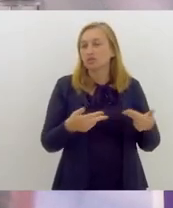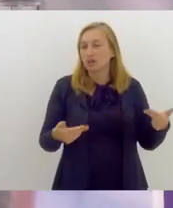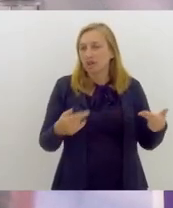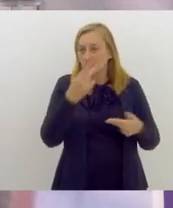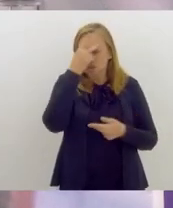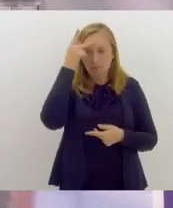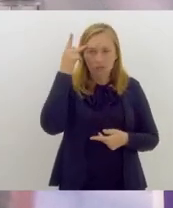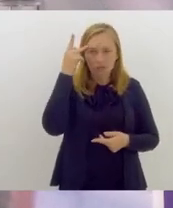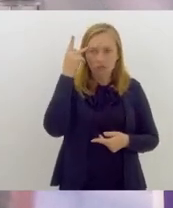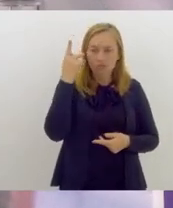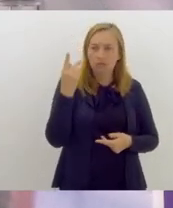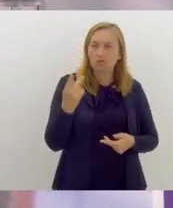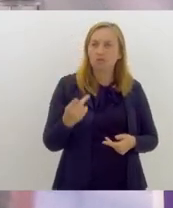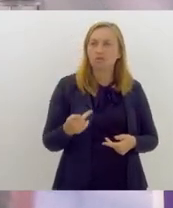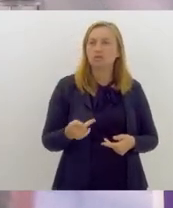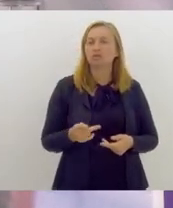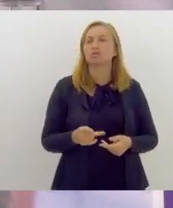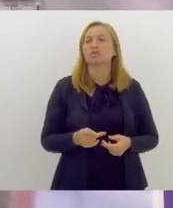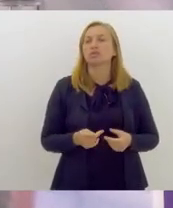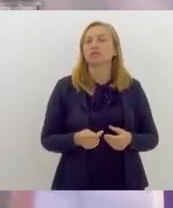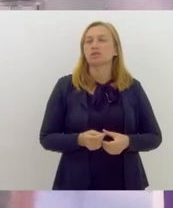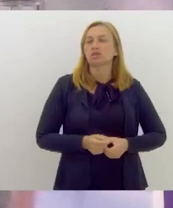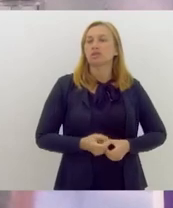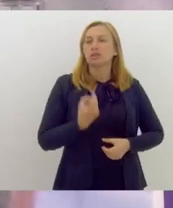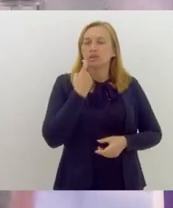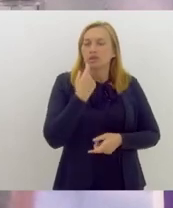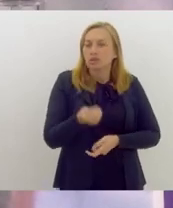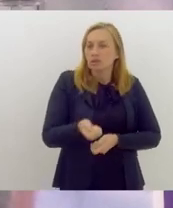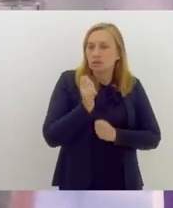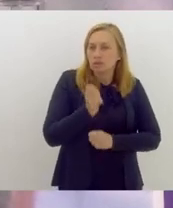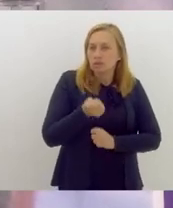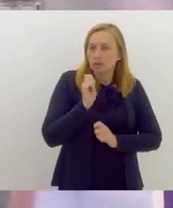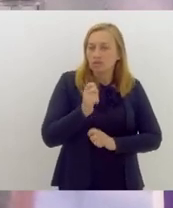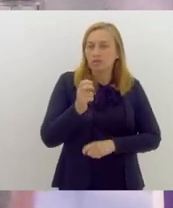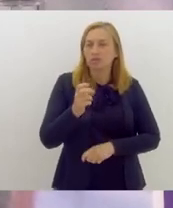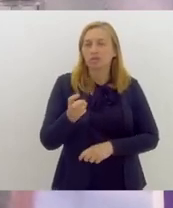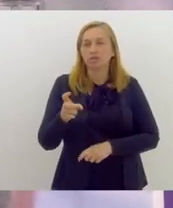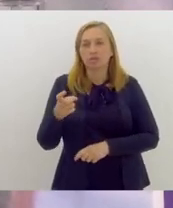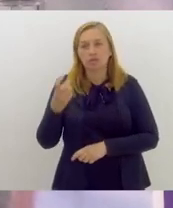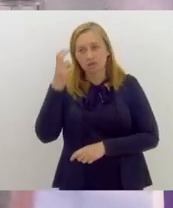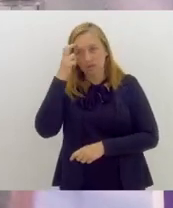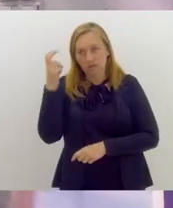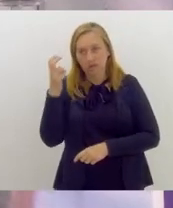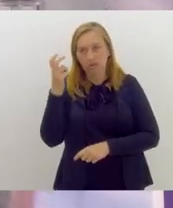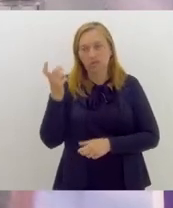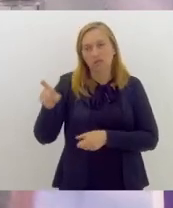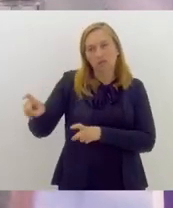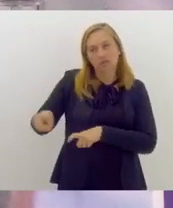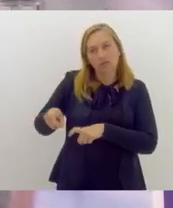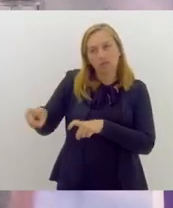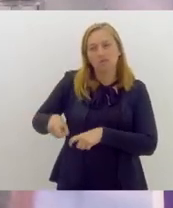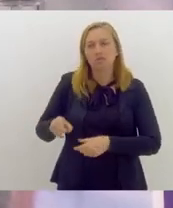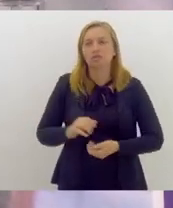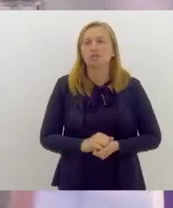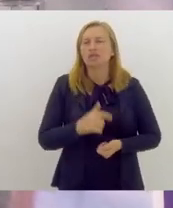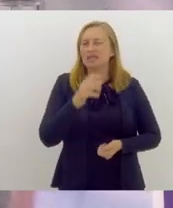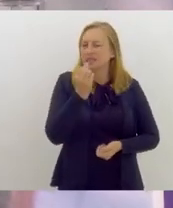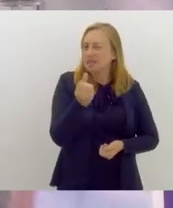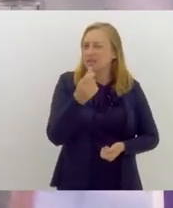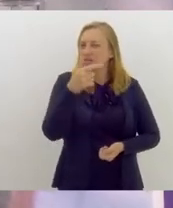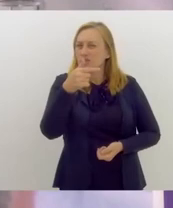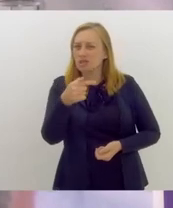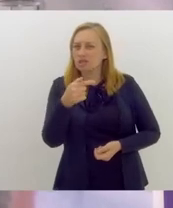atores afetos a cadeia produtiva da Pesca daqui cultura salvo o melhor juízo 6 ou 7